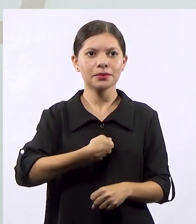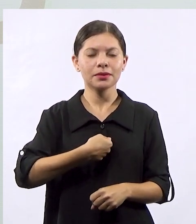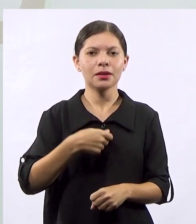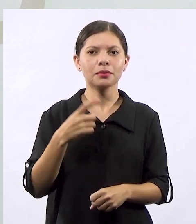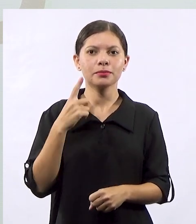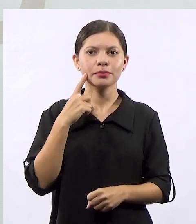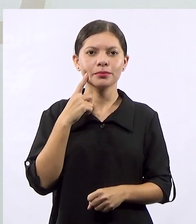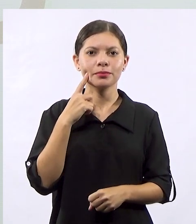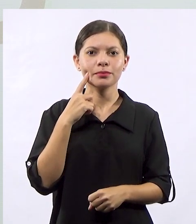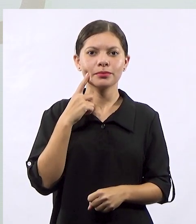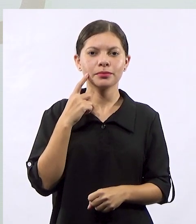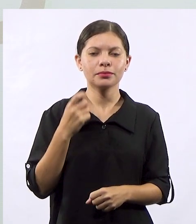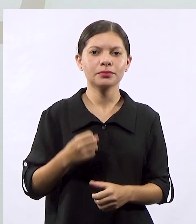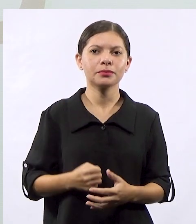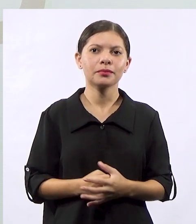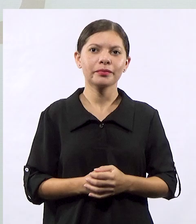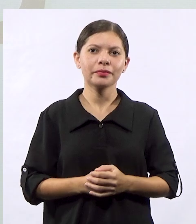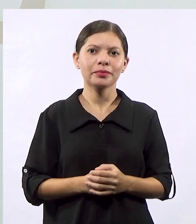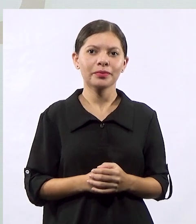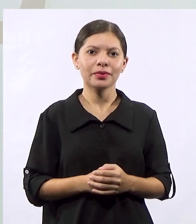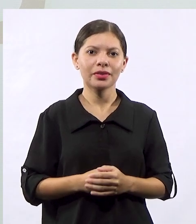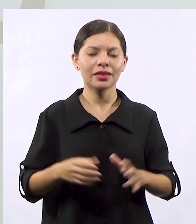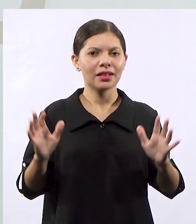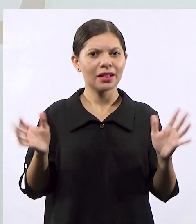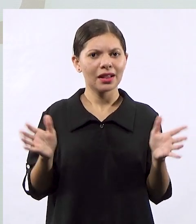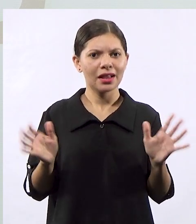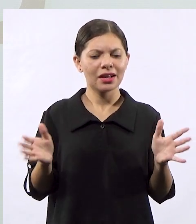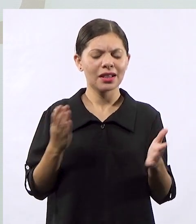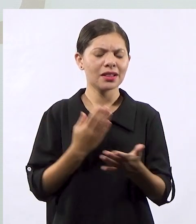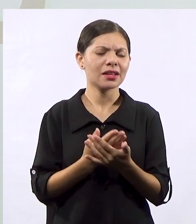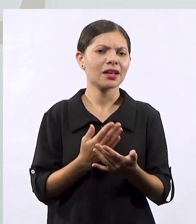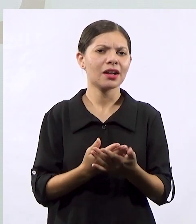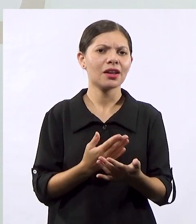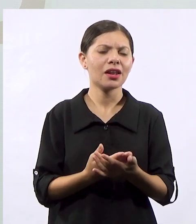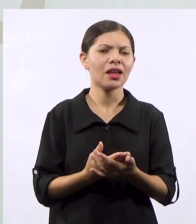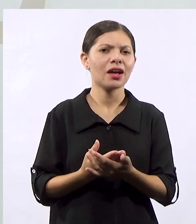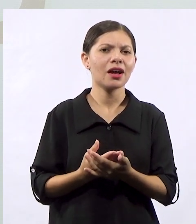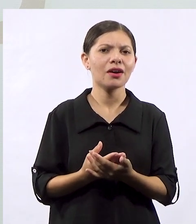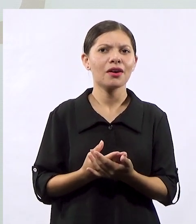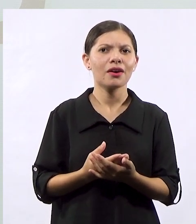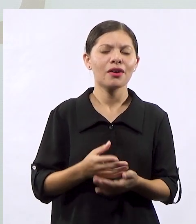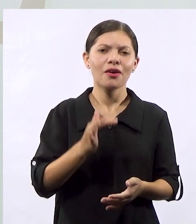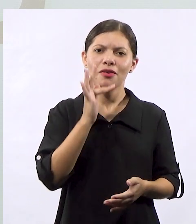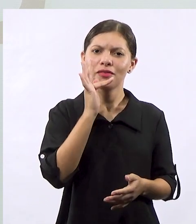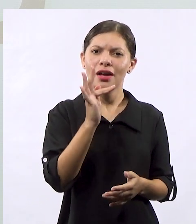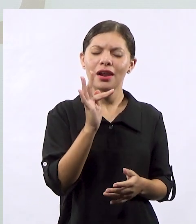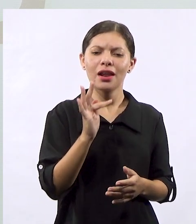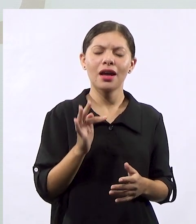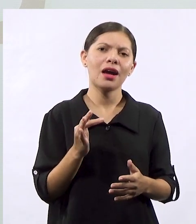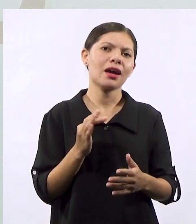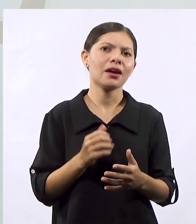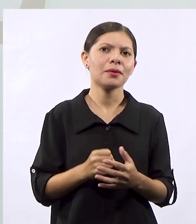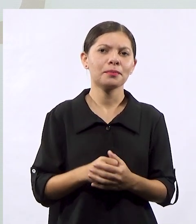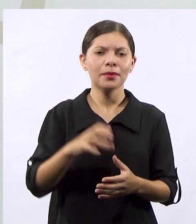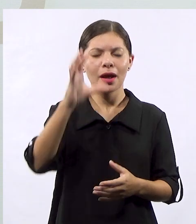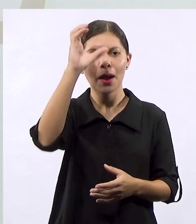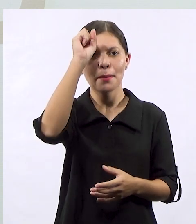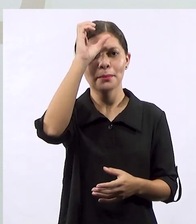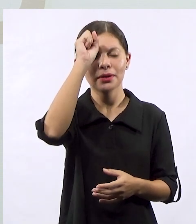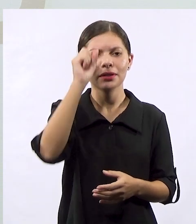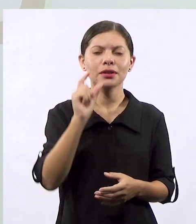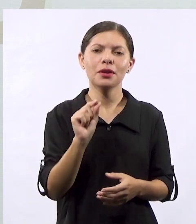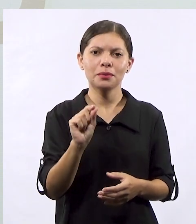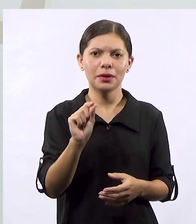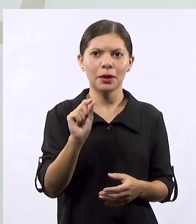é Anabela. Bom, nesse episódio nós vamos falar sobre os conceitos que